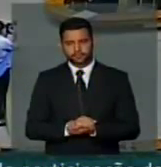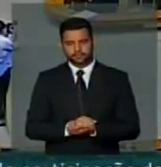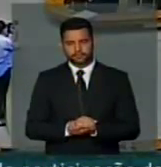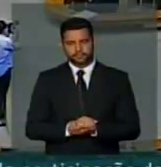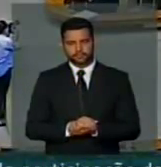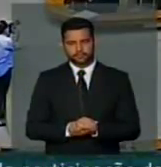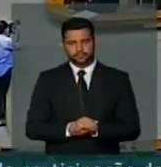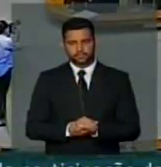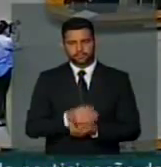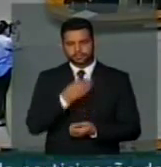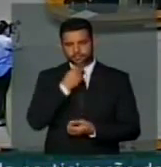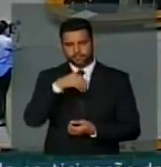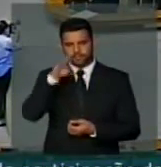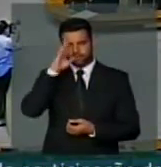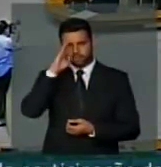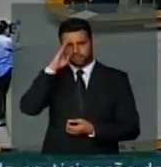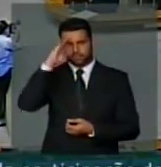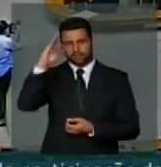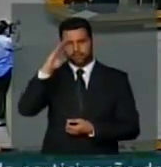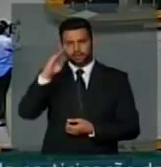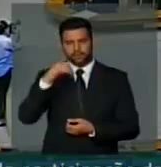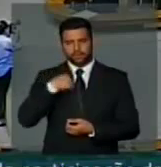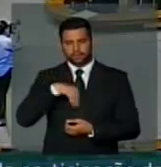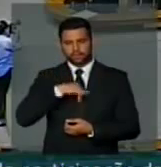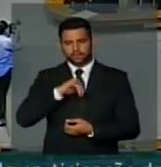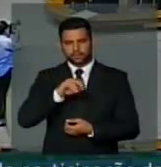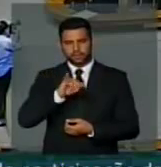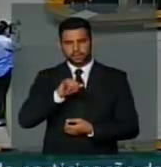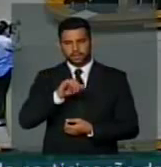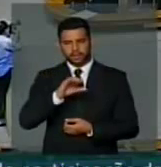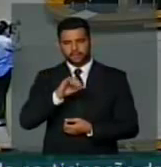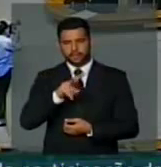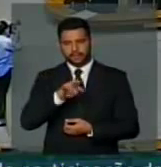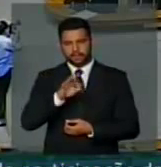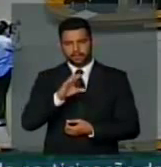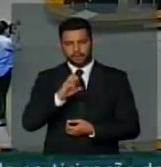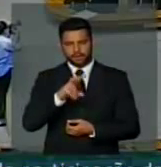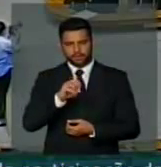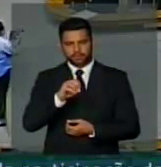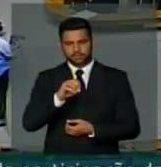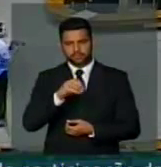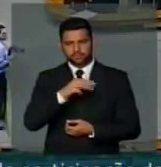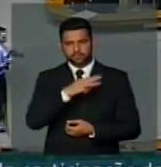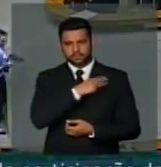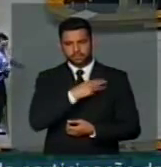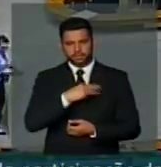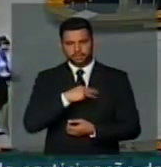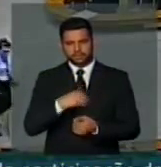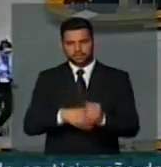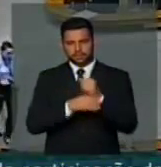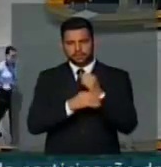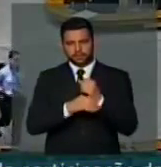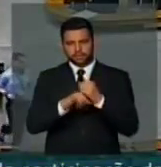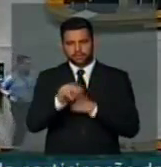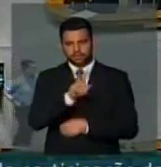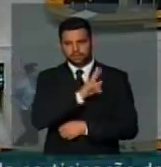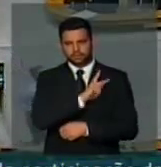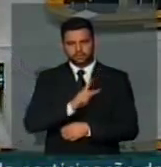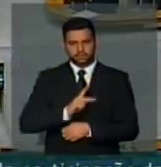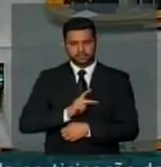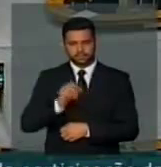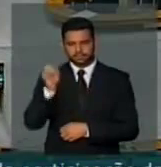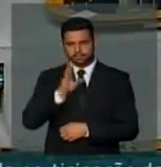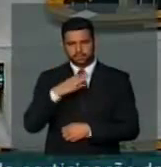senhor general do Exército José Elito Carvalho Siqueira, ministro-chefe do Gabinete de Segurança Nacional da Presidência da